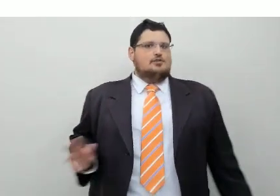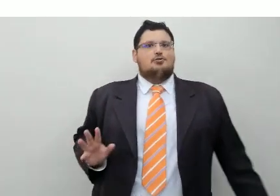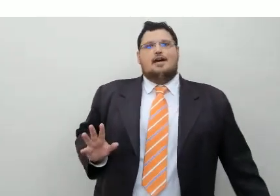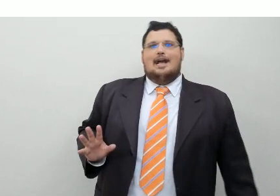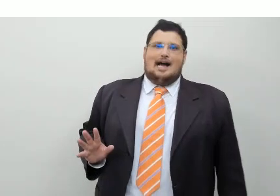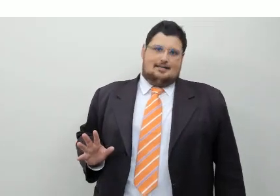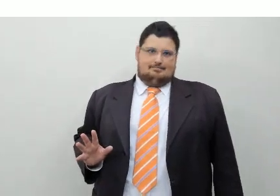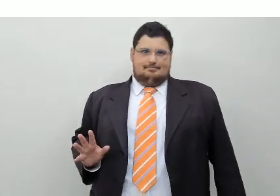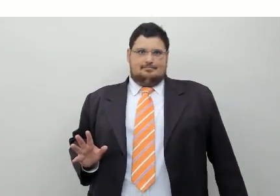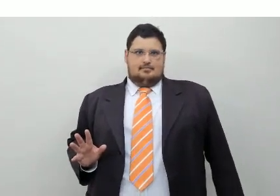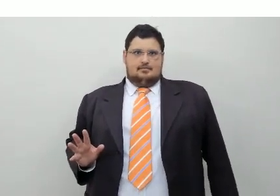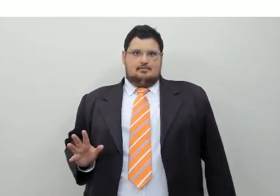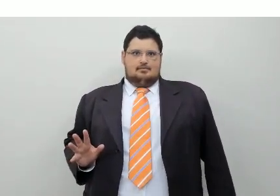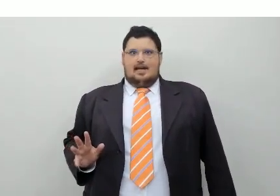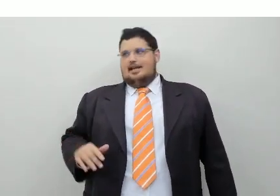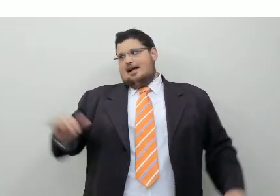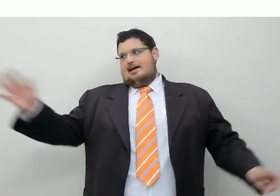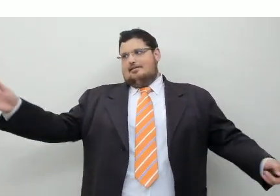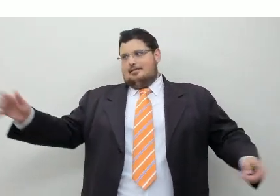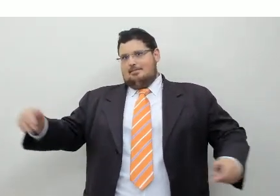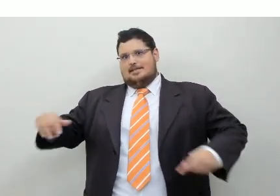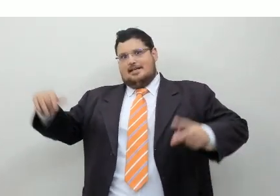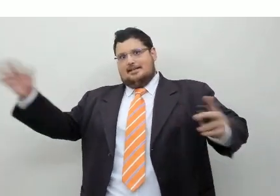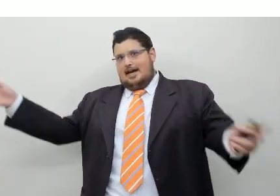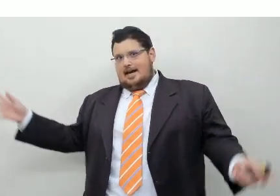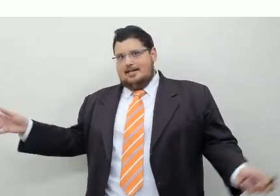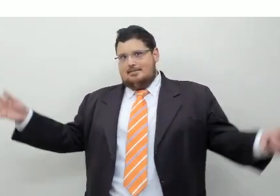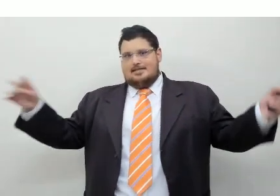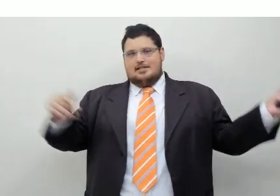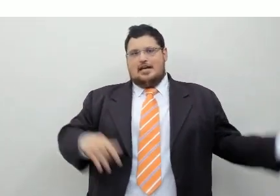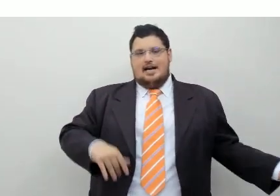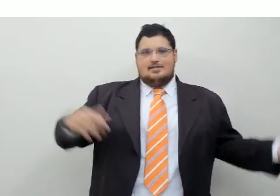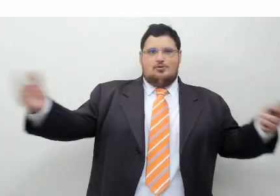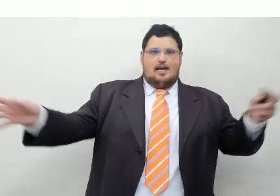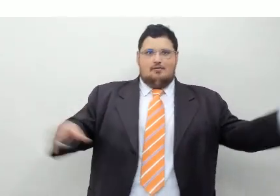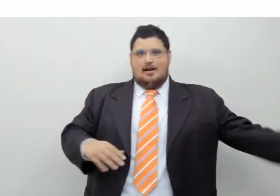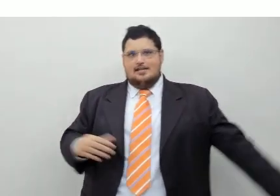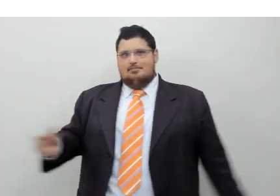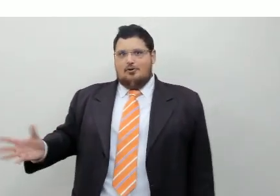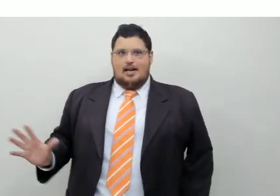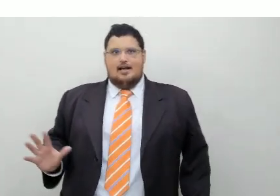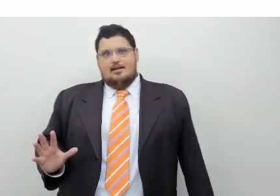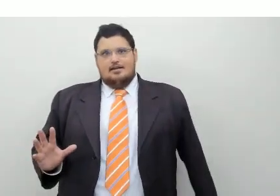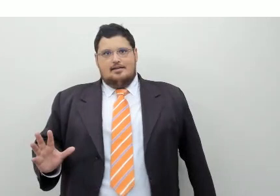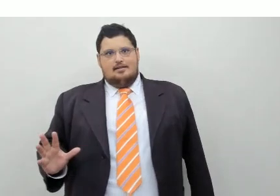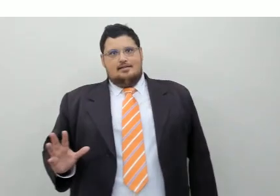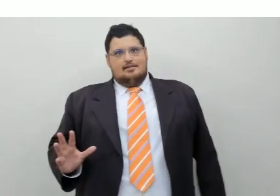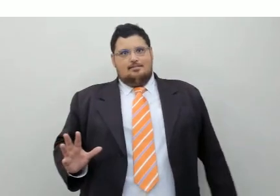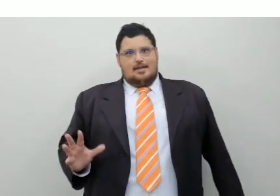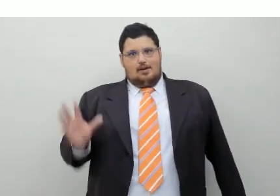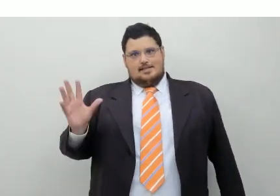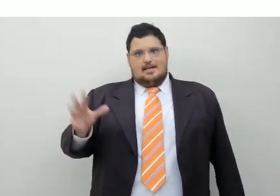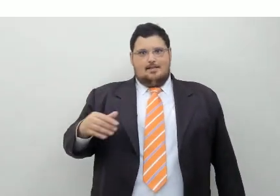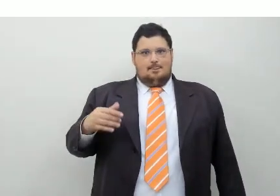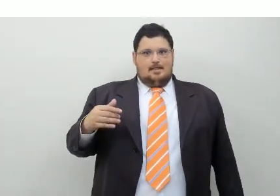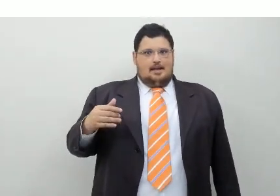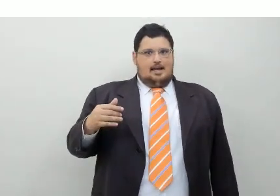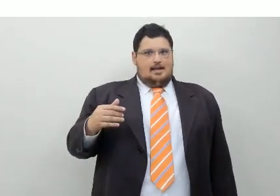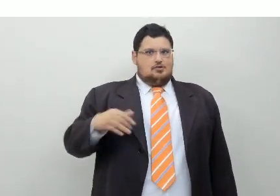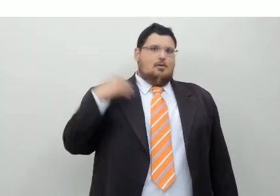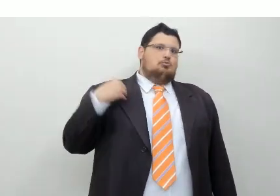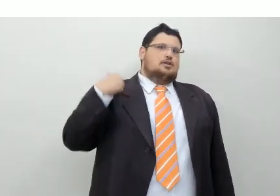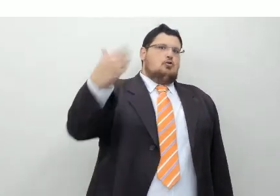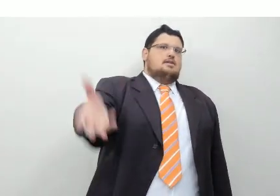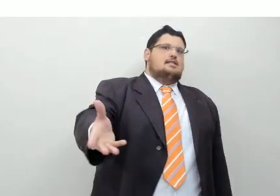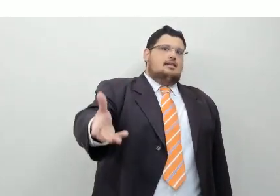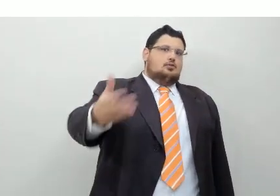chegando escorregar. Daí lá a minha secretária, a minha estagiária escorrega e cai de boca lá. Então, quer dizer, isso é